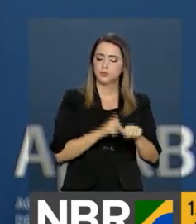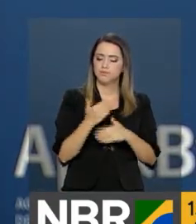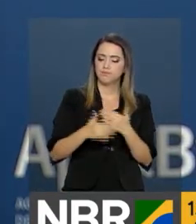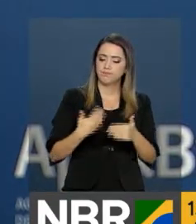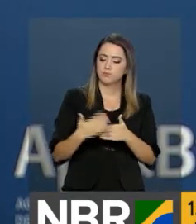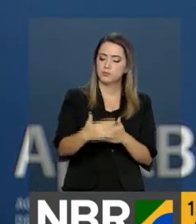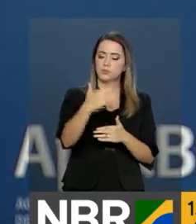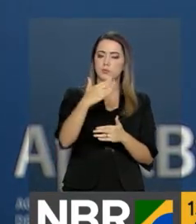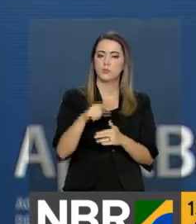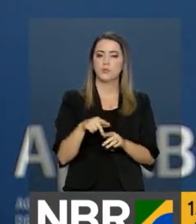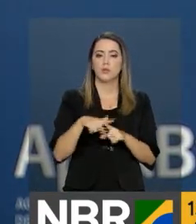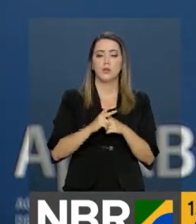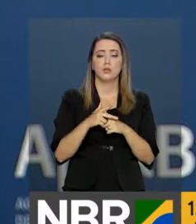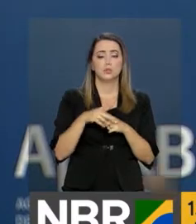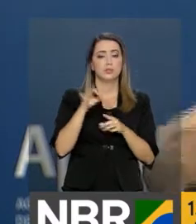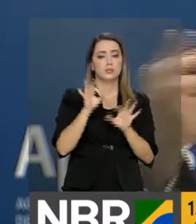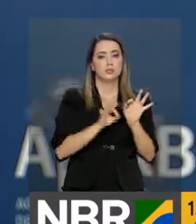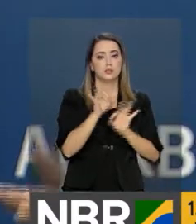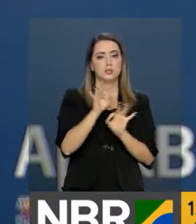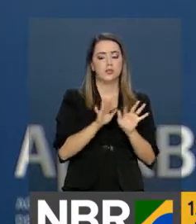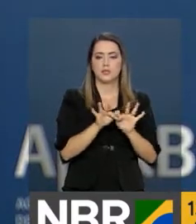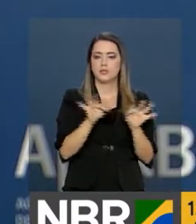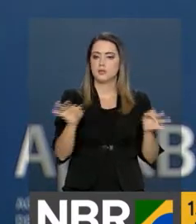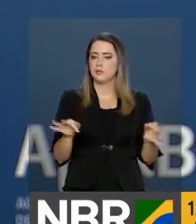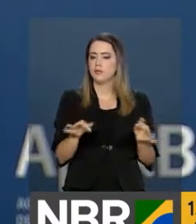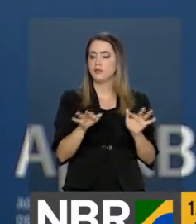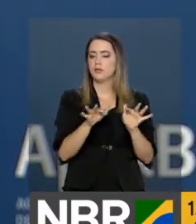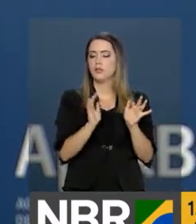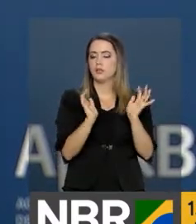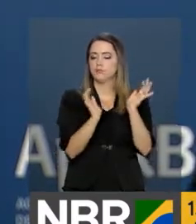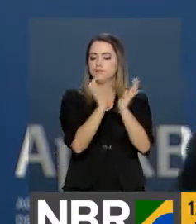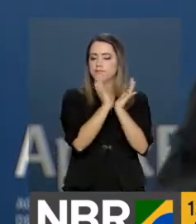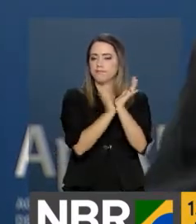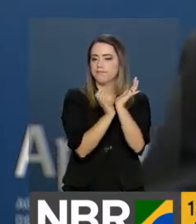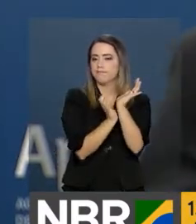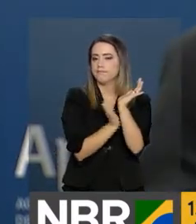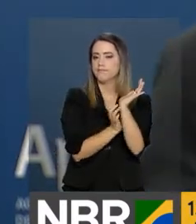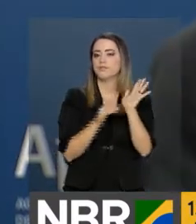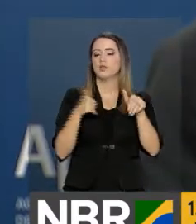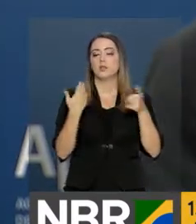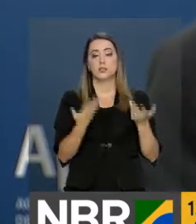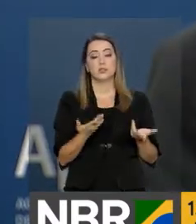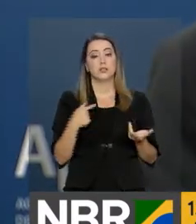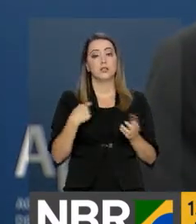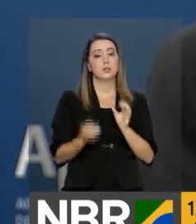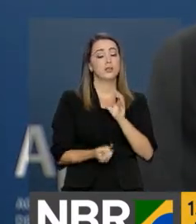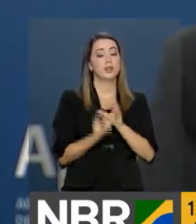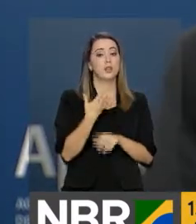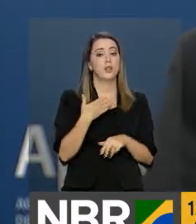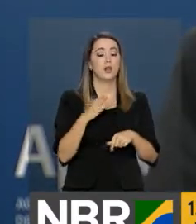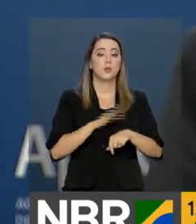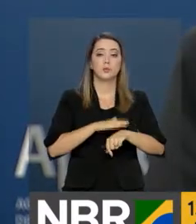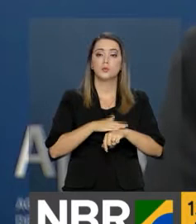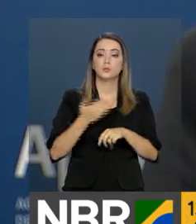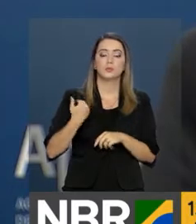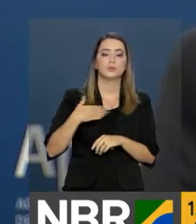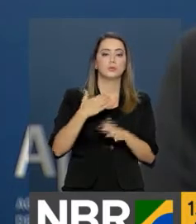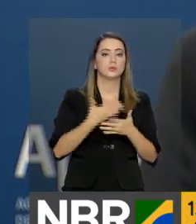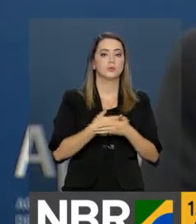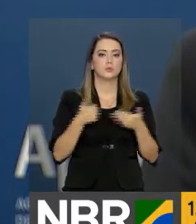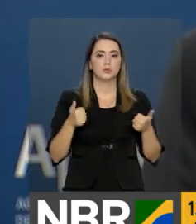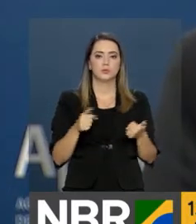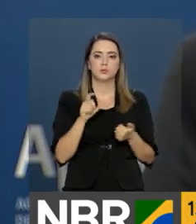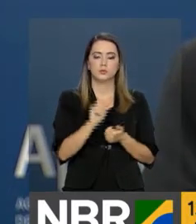né, regulatórios do país, simplificamos procedimentos, enfim, criamos um ambiente mais favorável